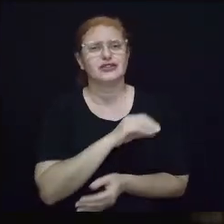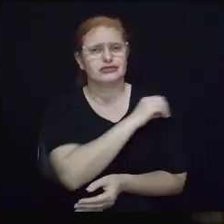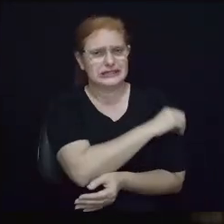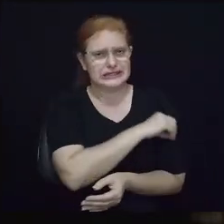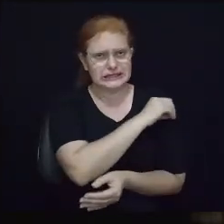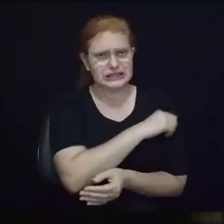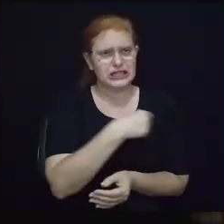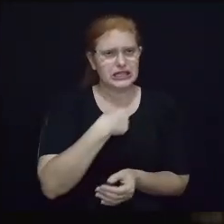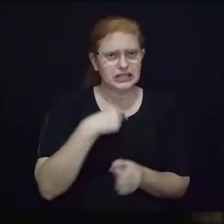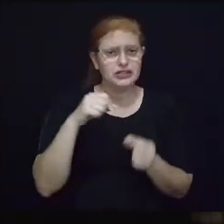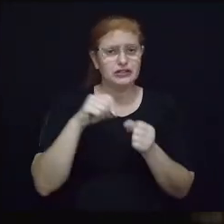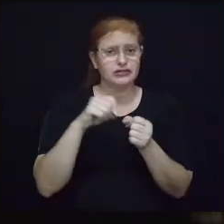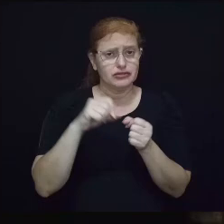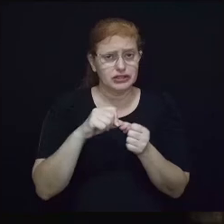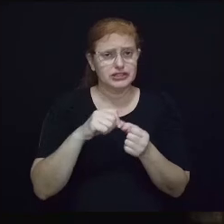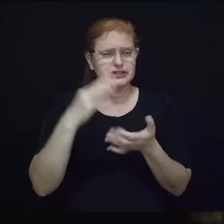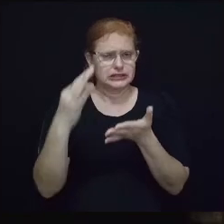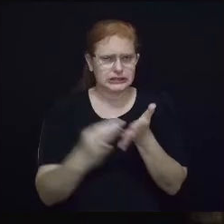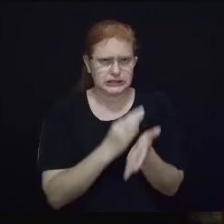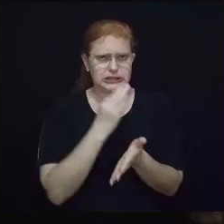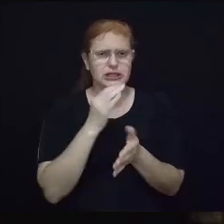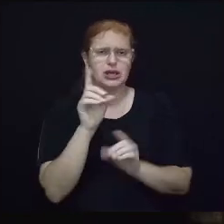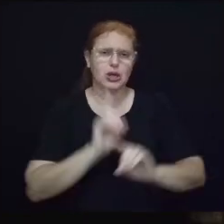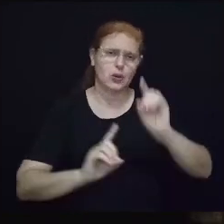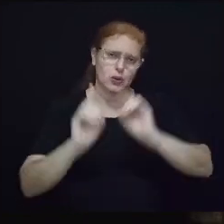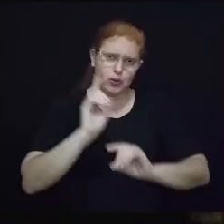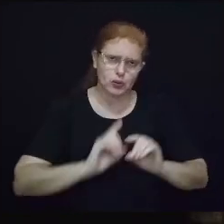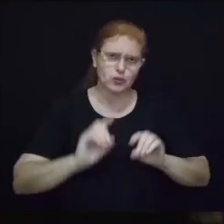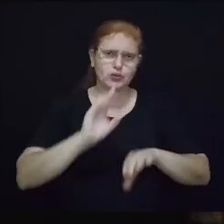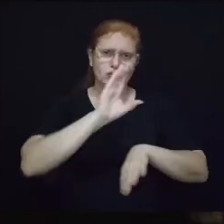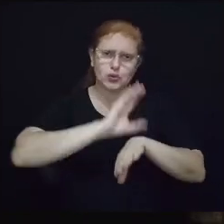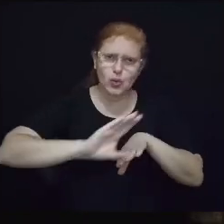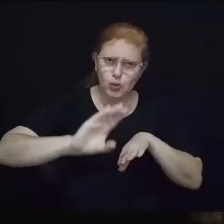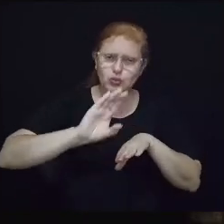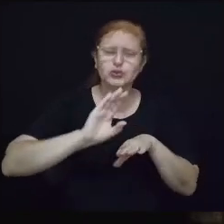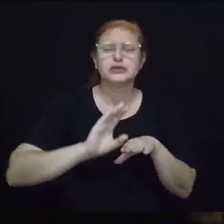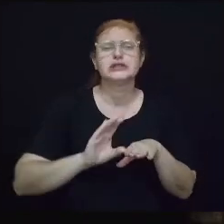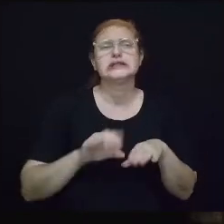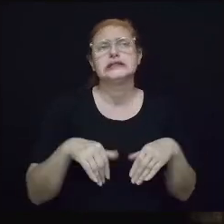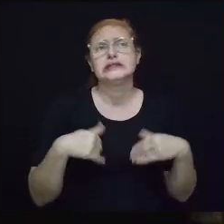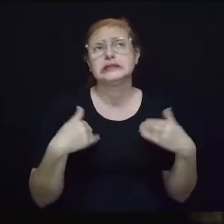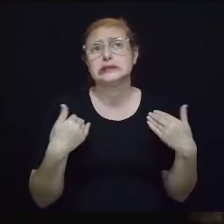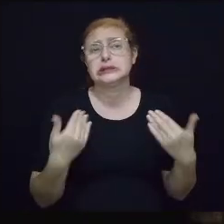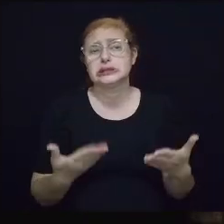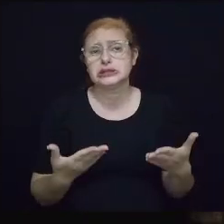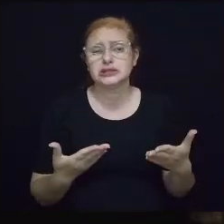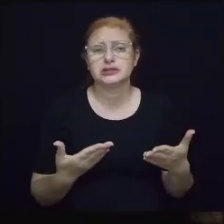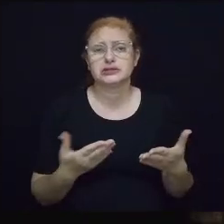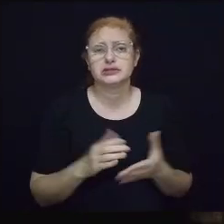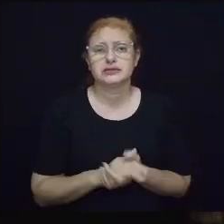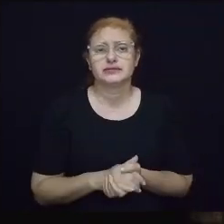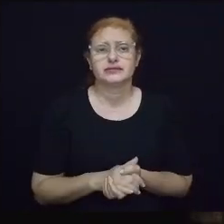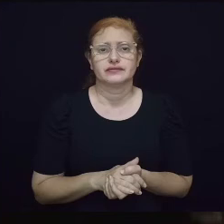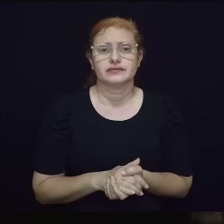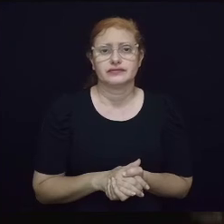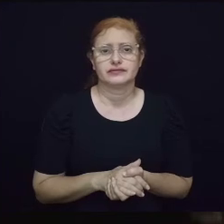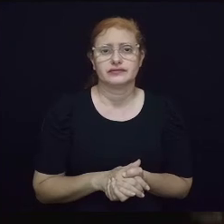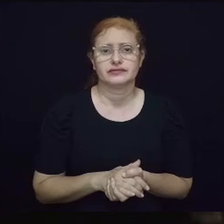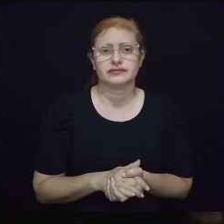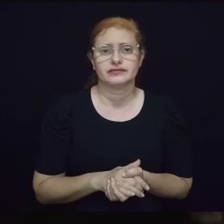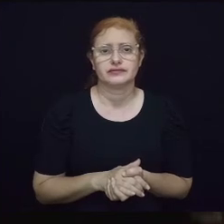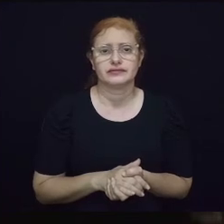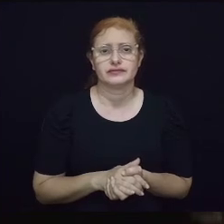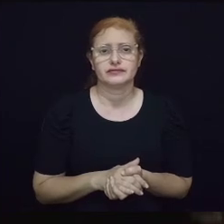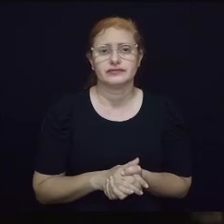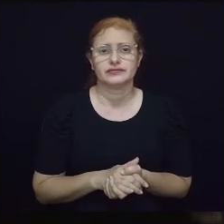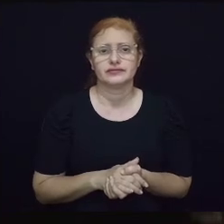fui fazendo algumas oficinas, alguns cursos, e acaba que vai se chegando